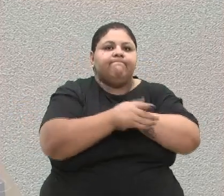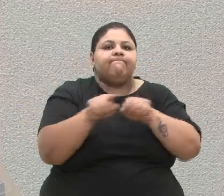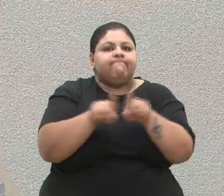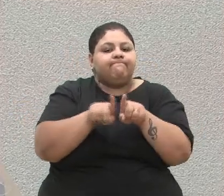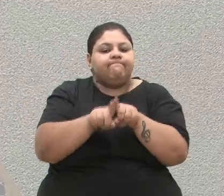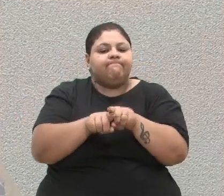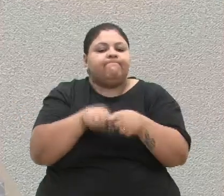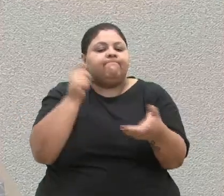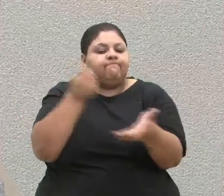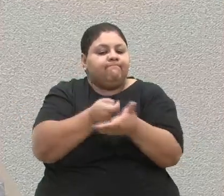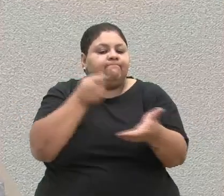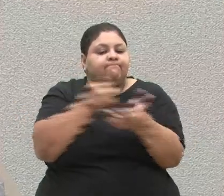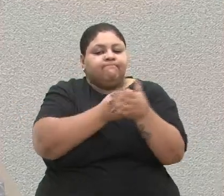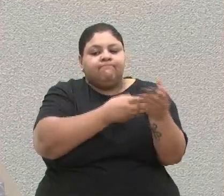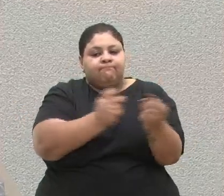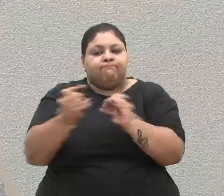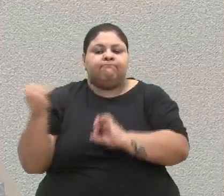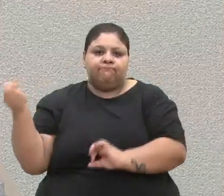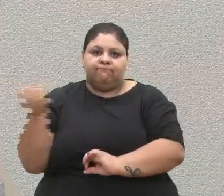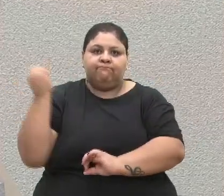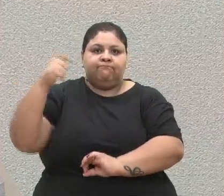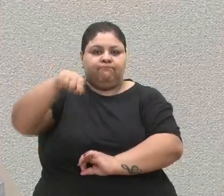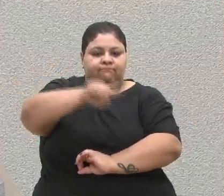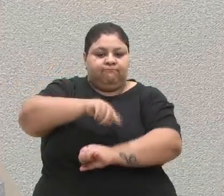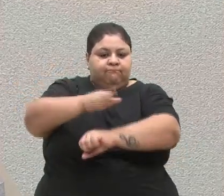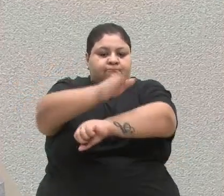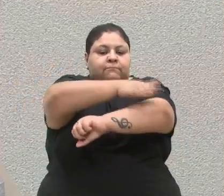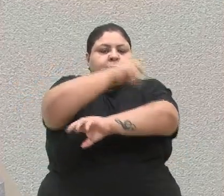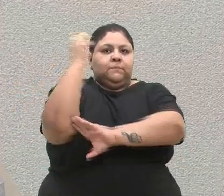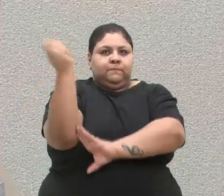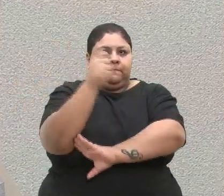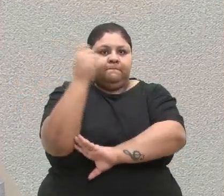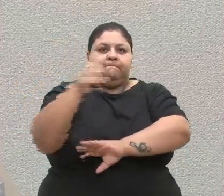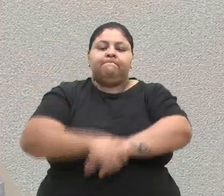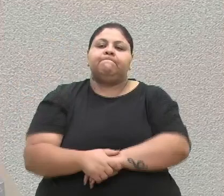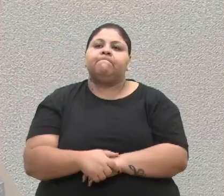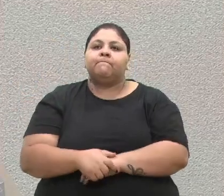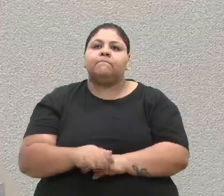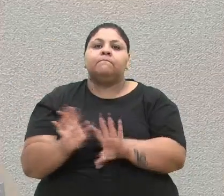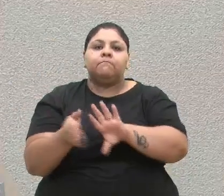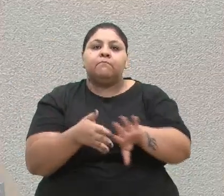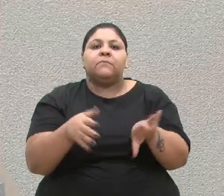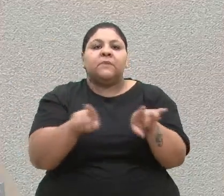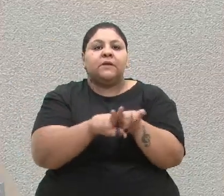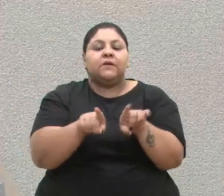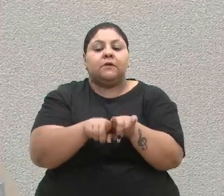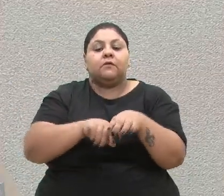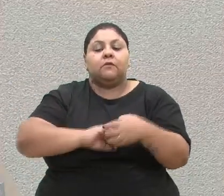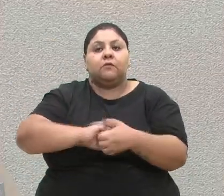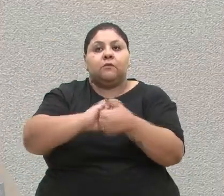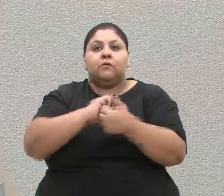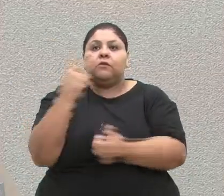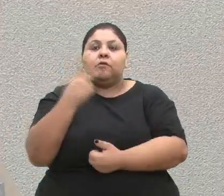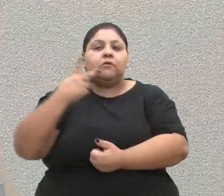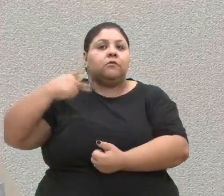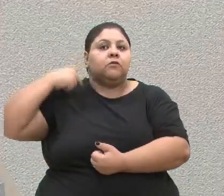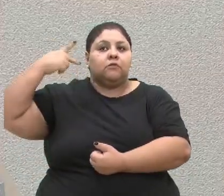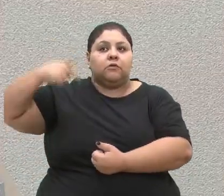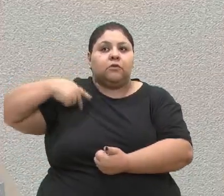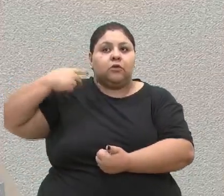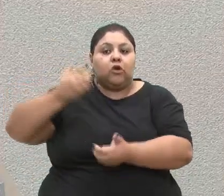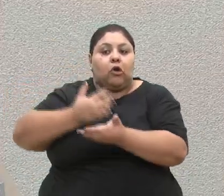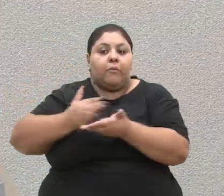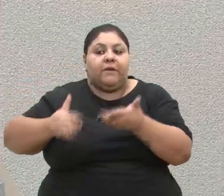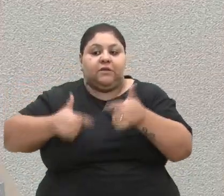luta que é muito importante para a nossa Serra Gaúcha. E também gostaria de cumprimentar aqui os 2 vereadores que ora tomam